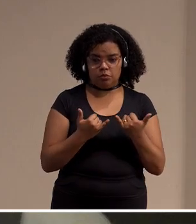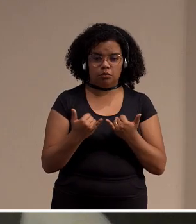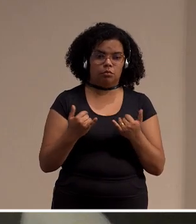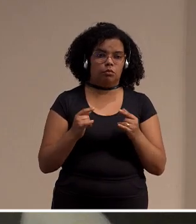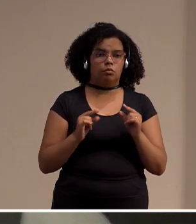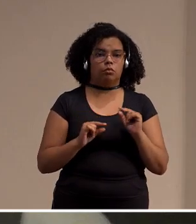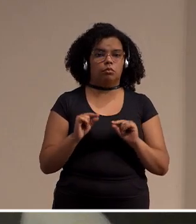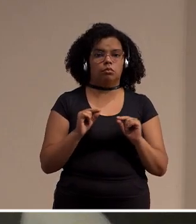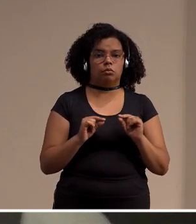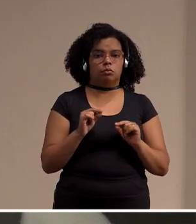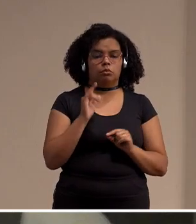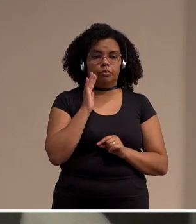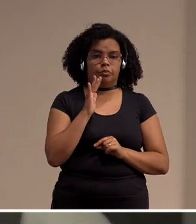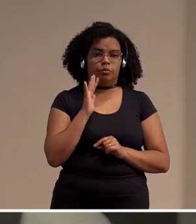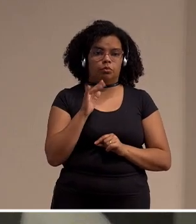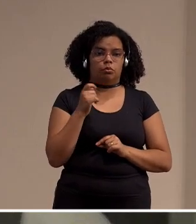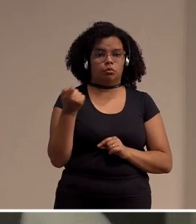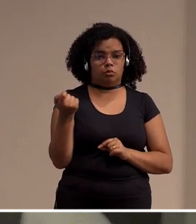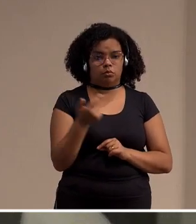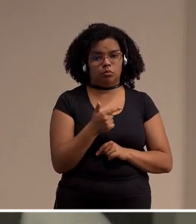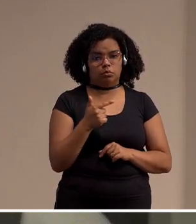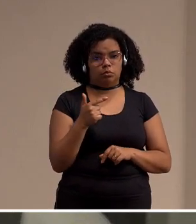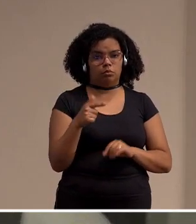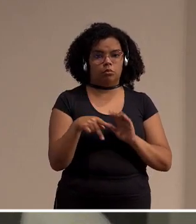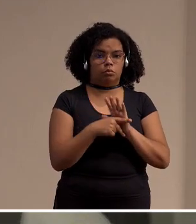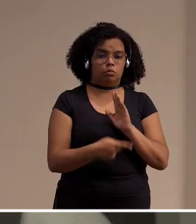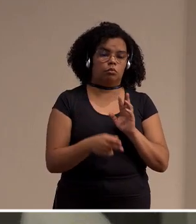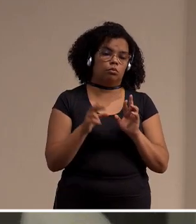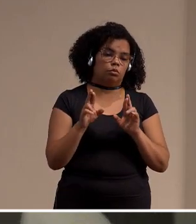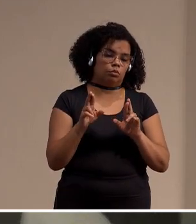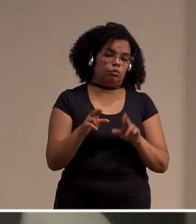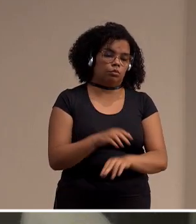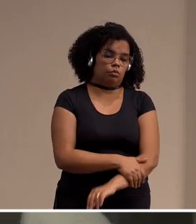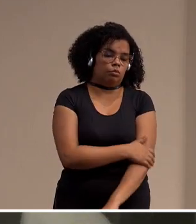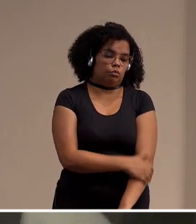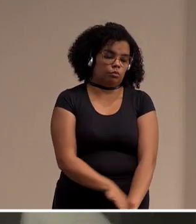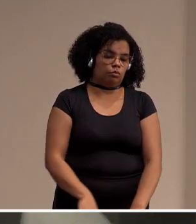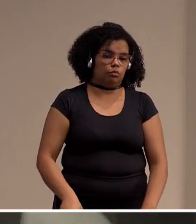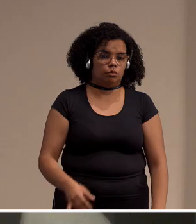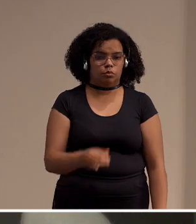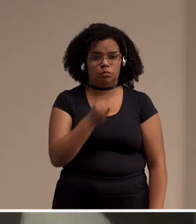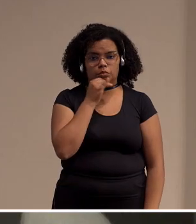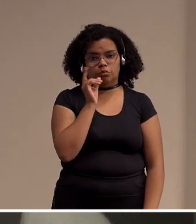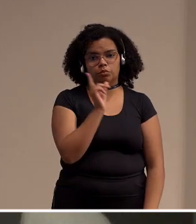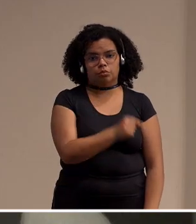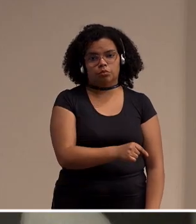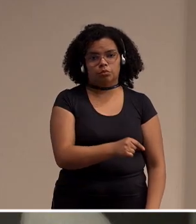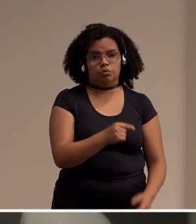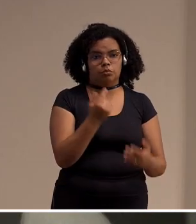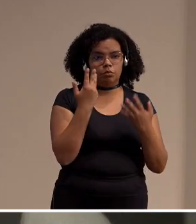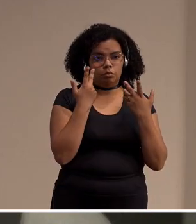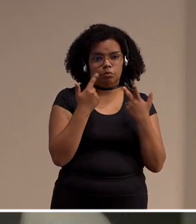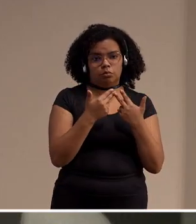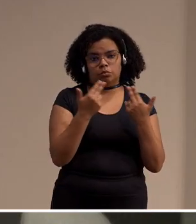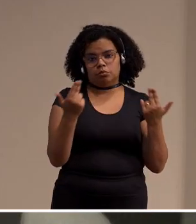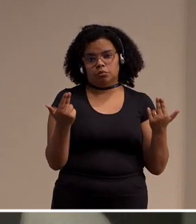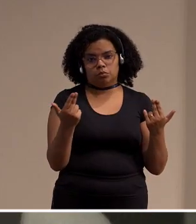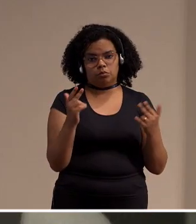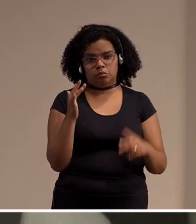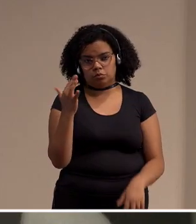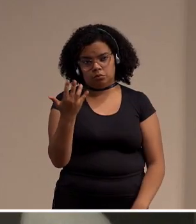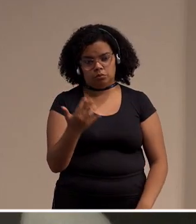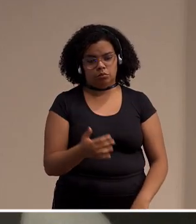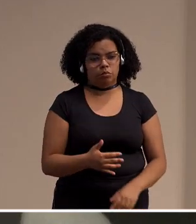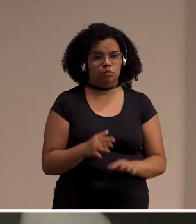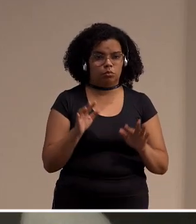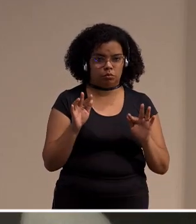mais com uma ilusão do que propriamente com uma esperança. Por exemplo, a fuga dos animais, que acontece, né,